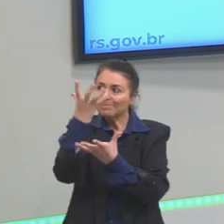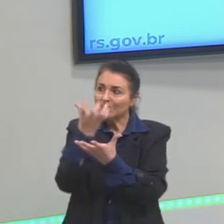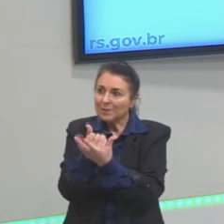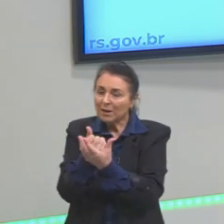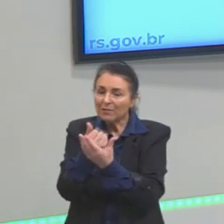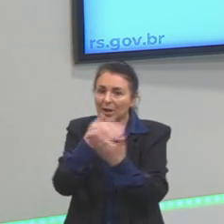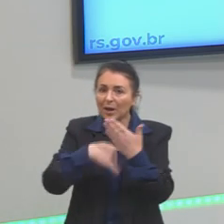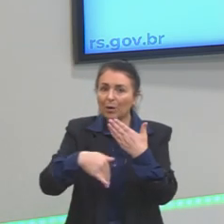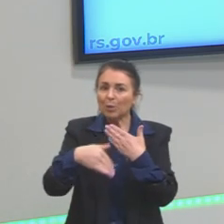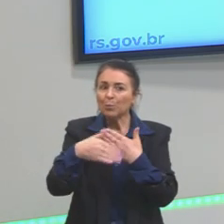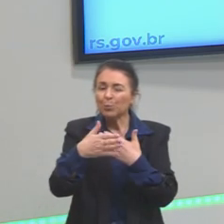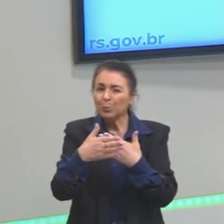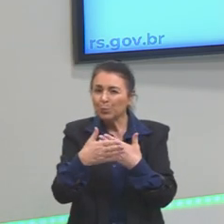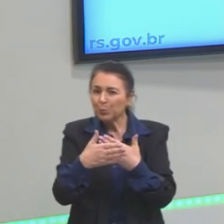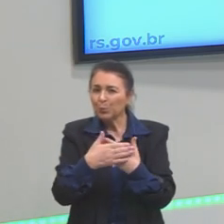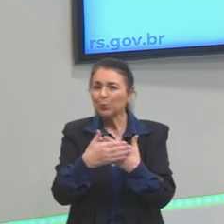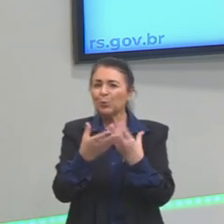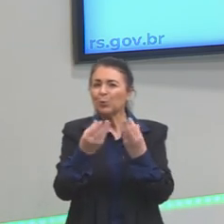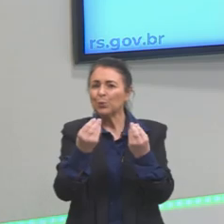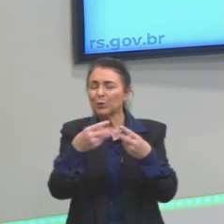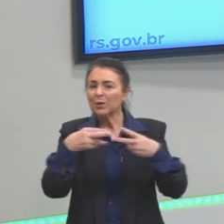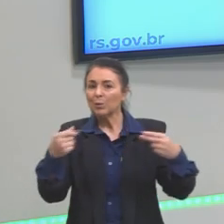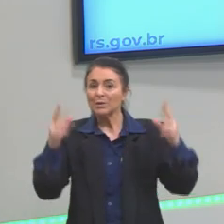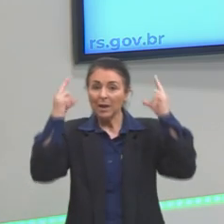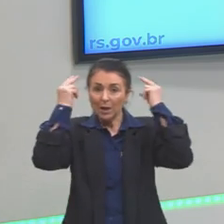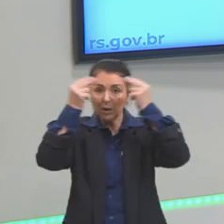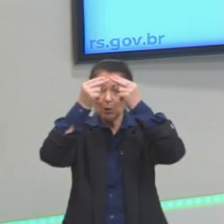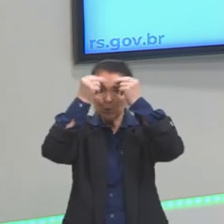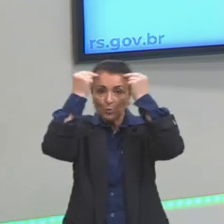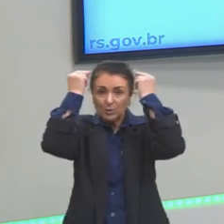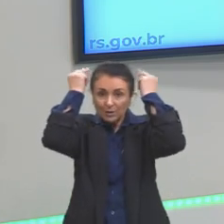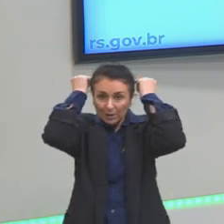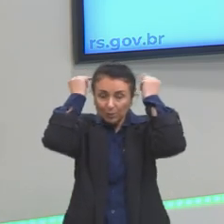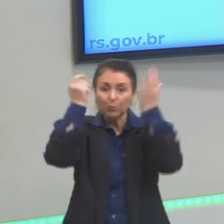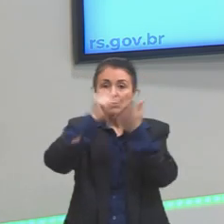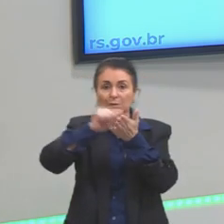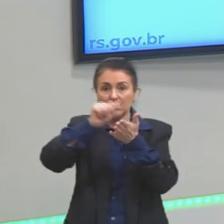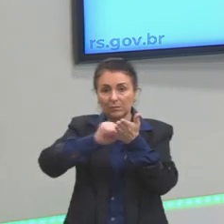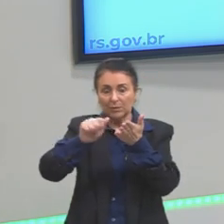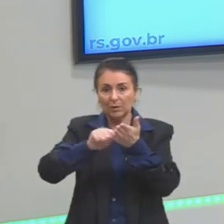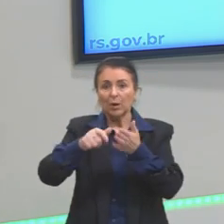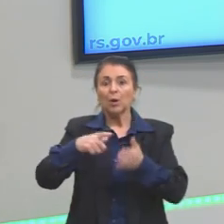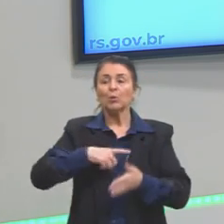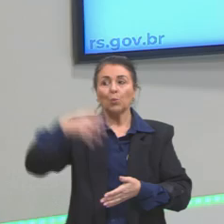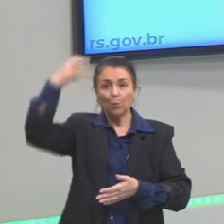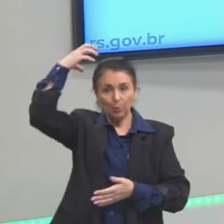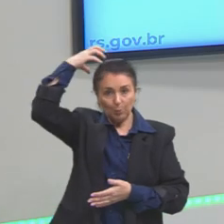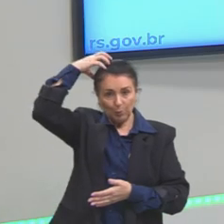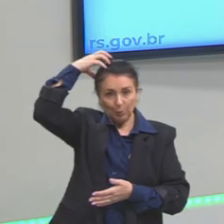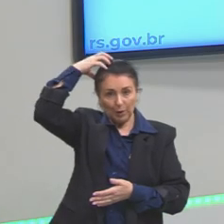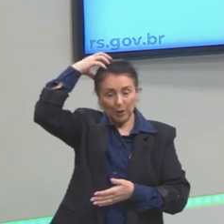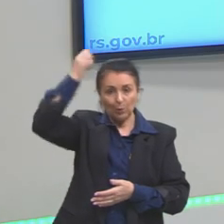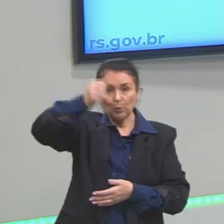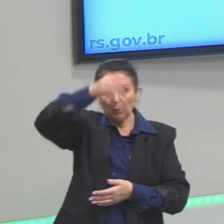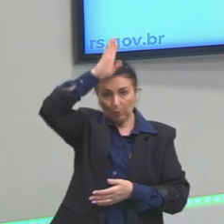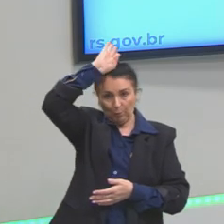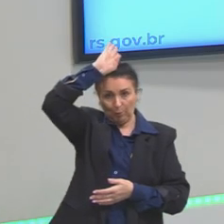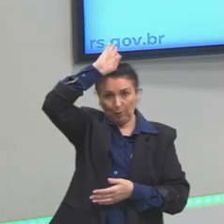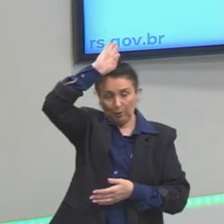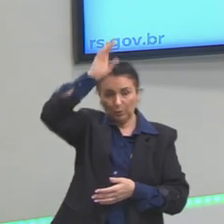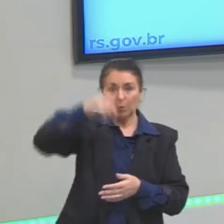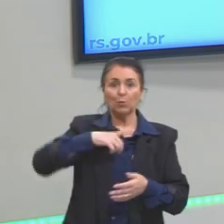haviam inscritos né nesse período do Império Romano muitas bibliotecas por exemplo de Alexandria né